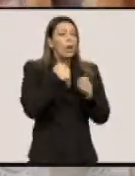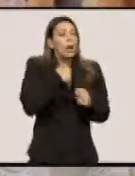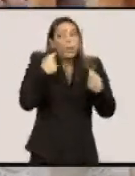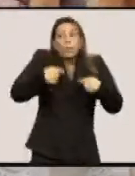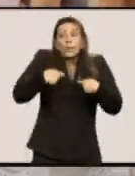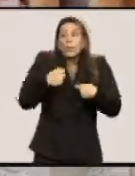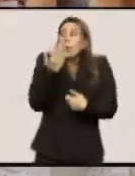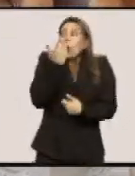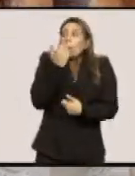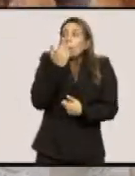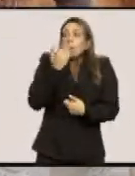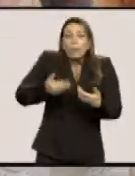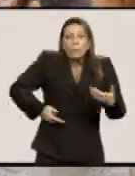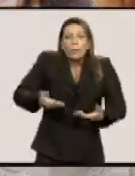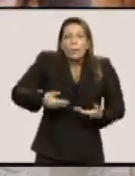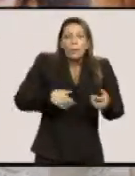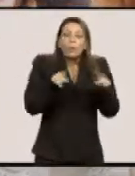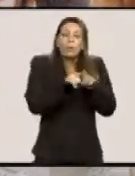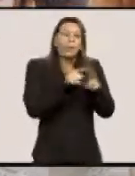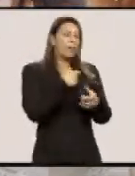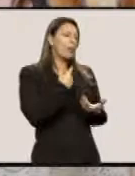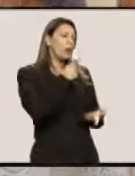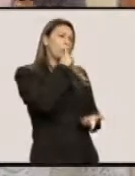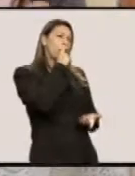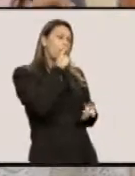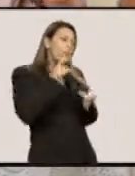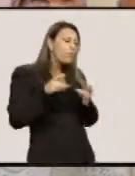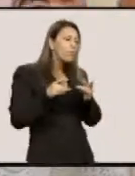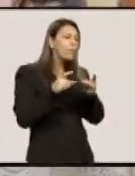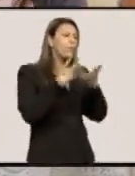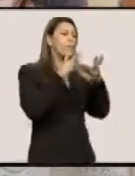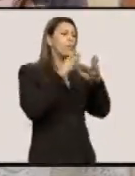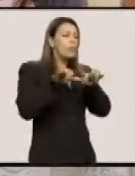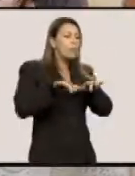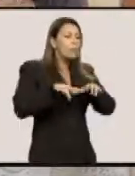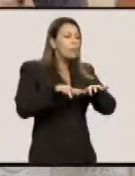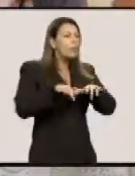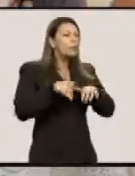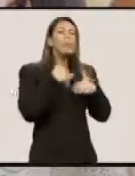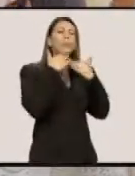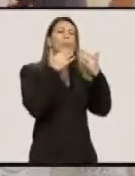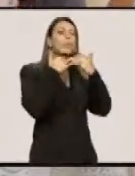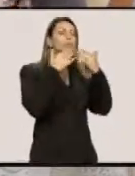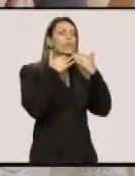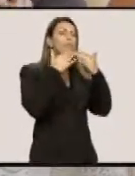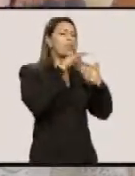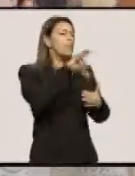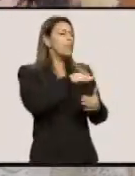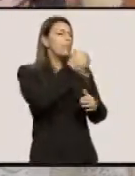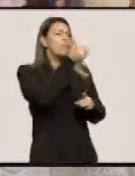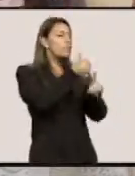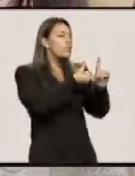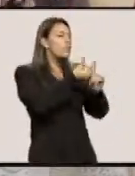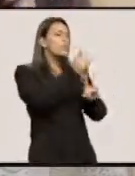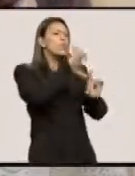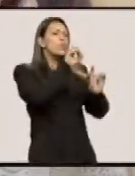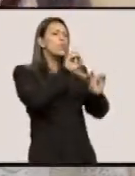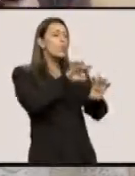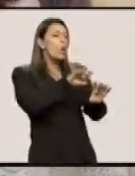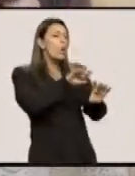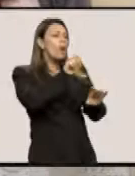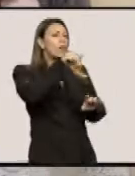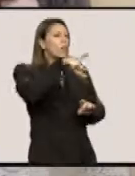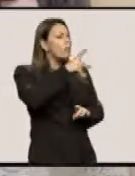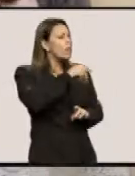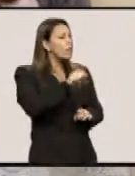o piano. Ai, pai, vender o piano? Esse piano não paga nem 6 meses o salário da Aninha. Aninha se assusta com o que lê em